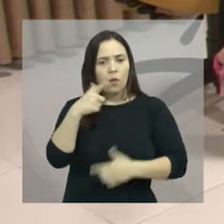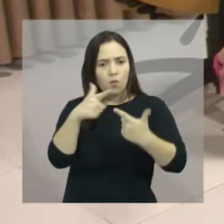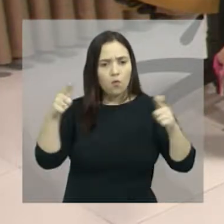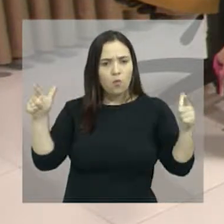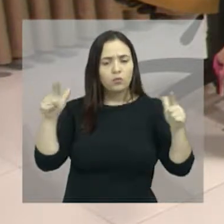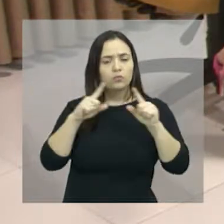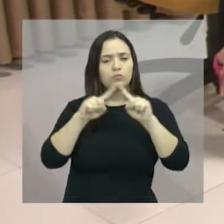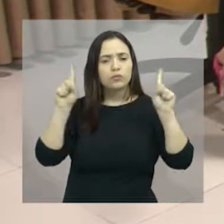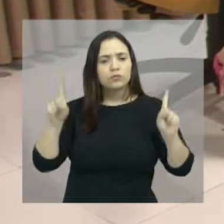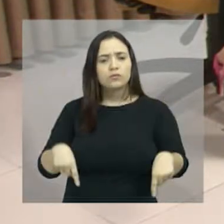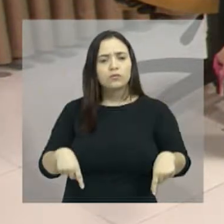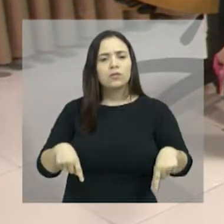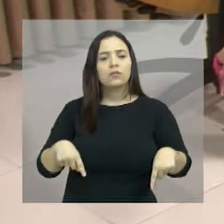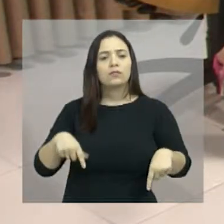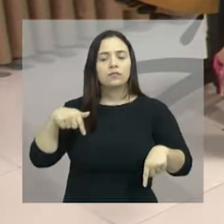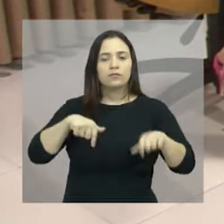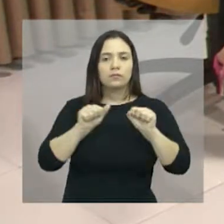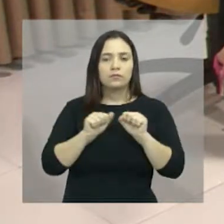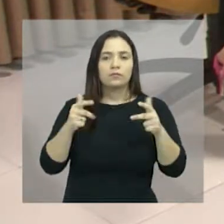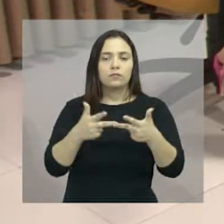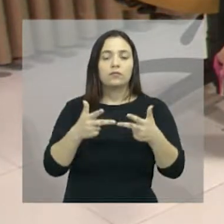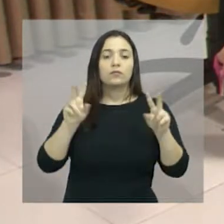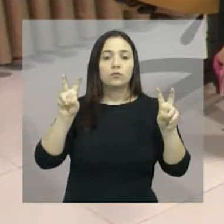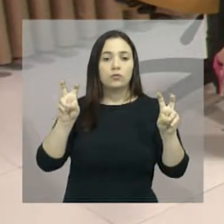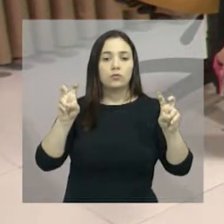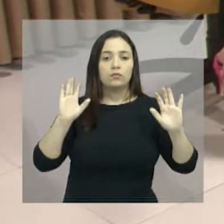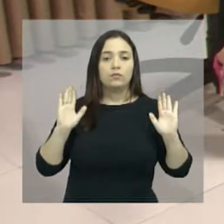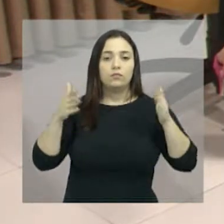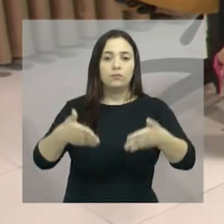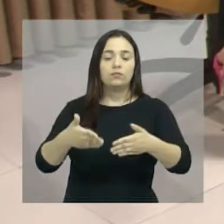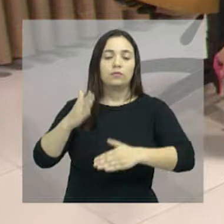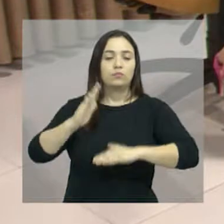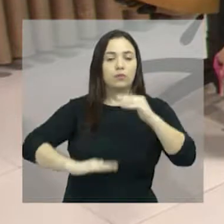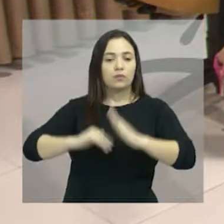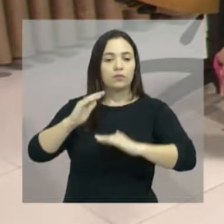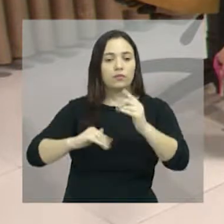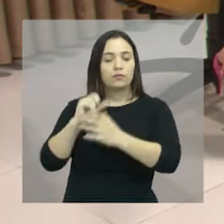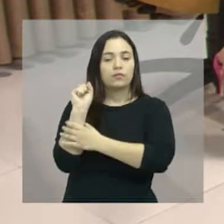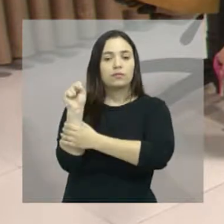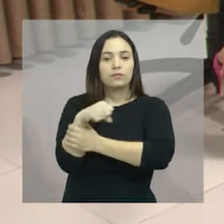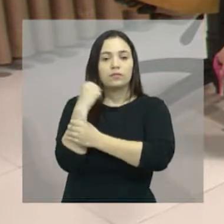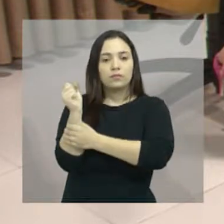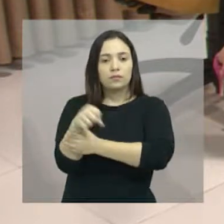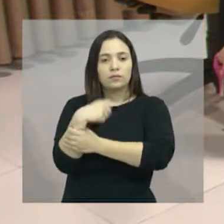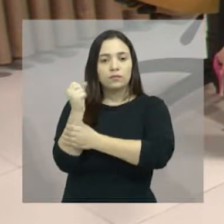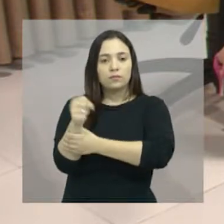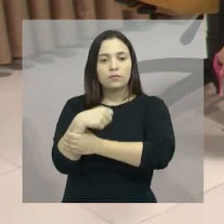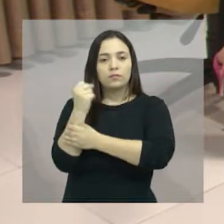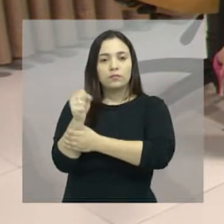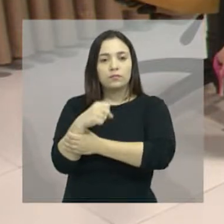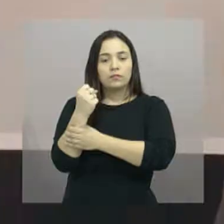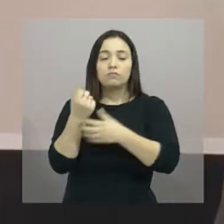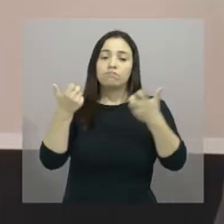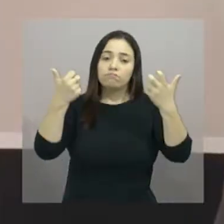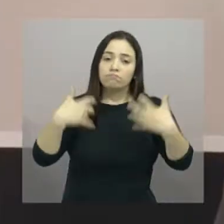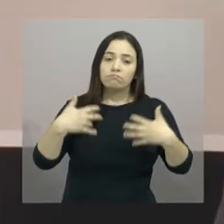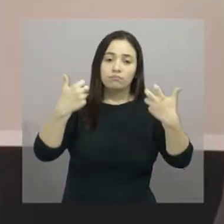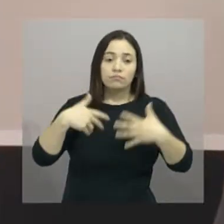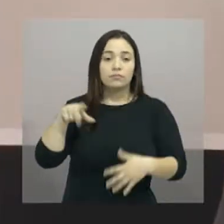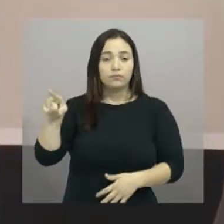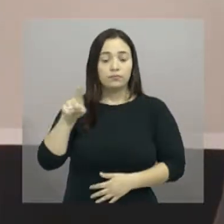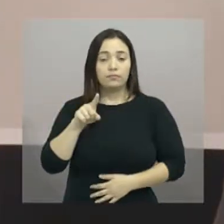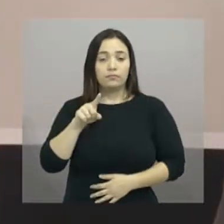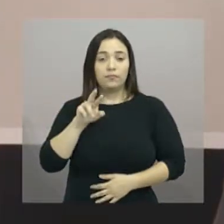na casa, voltados para a prática do profissional fisioterapeuta, e que a gente já bem sabe pelo pouco que conversou, que o